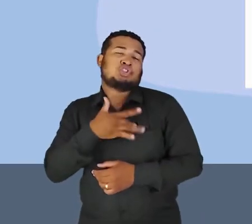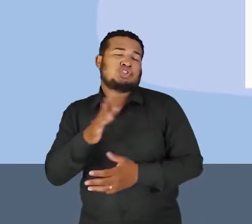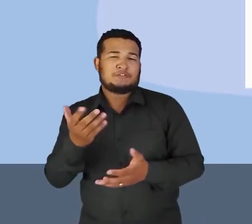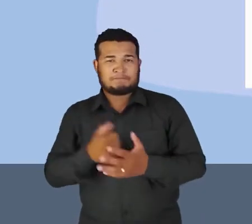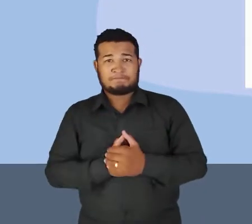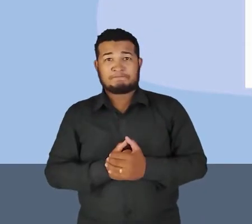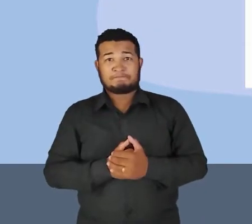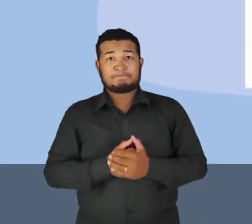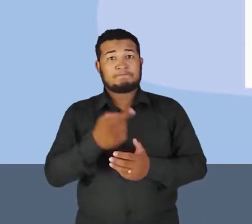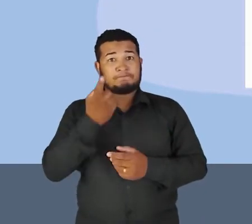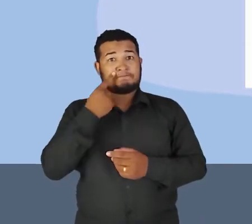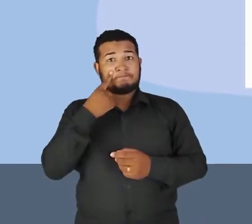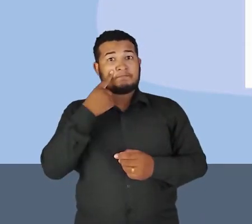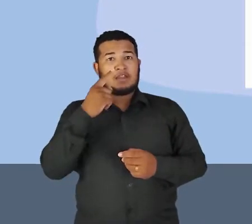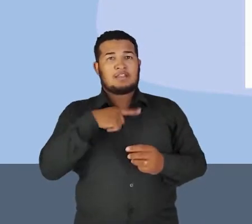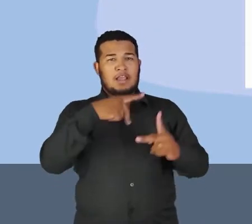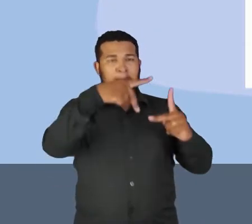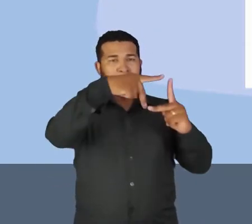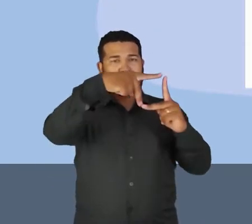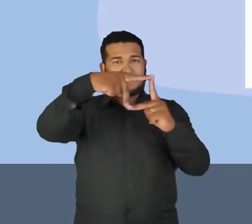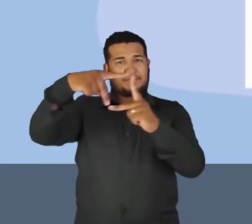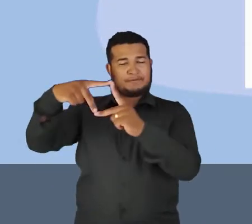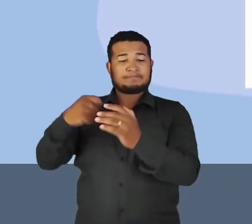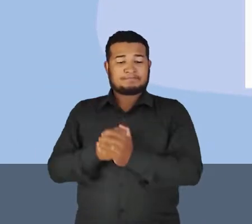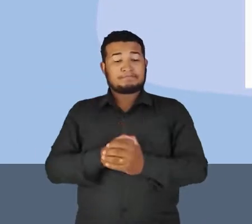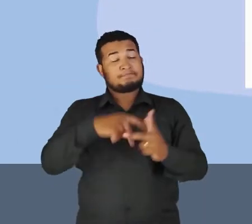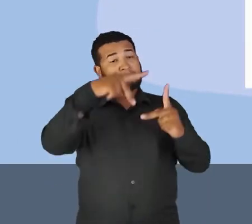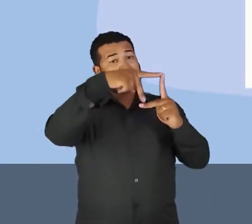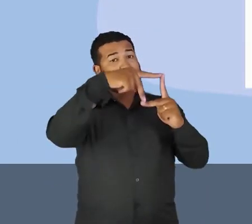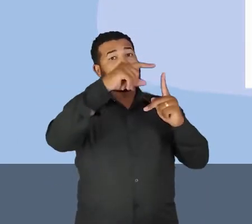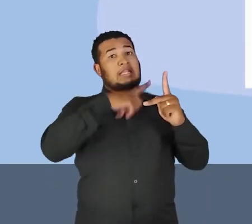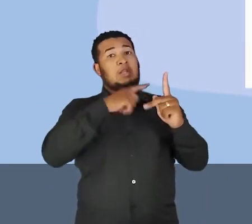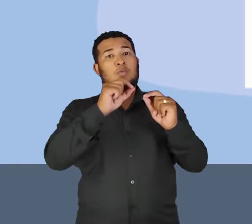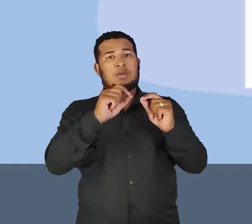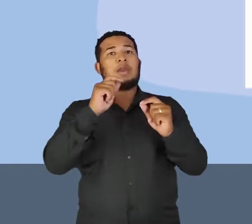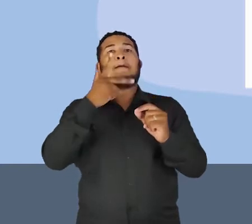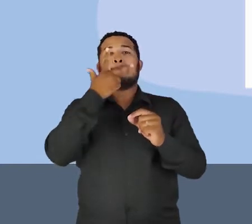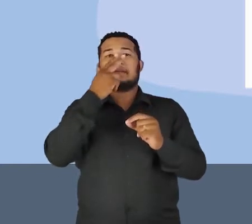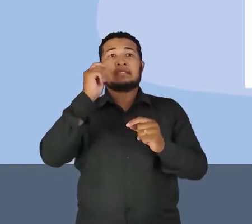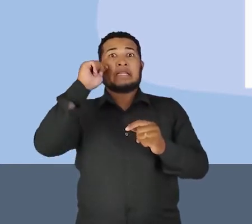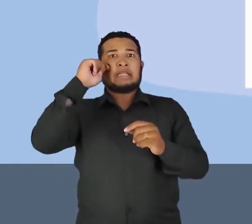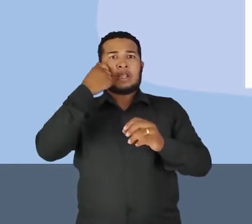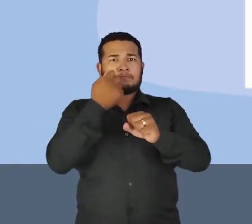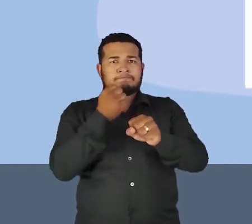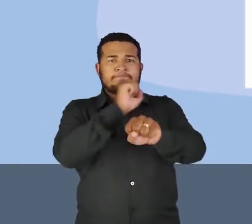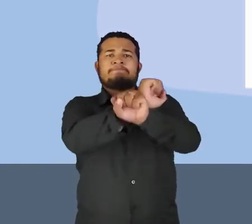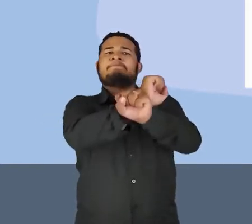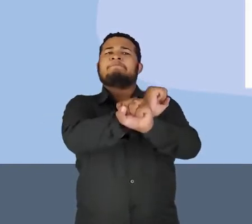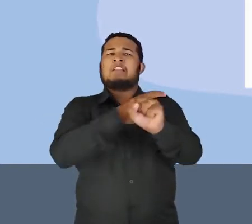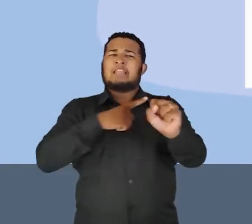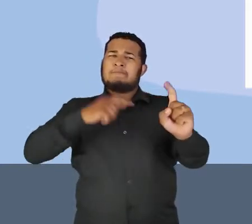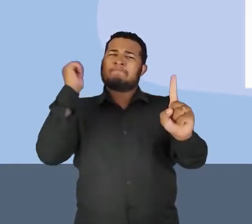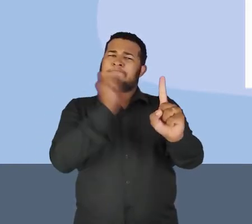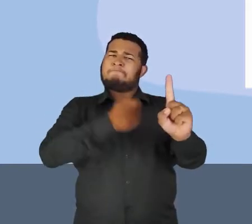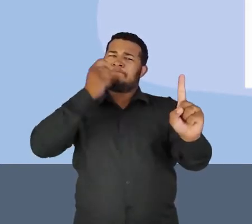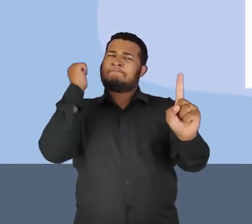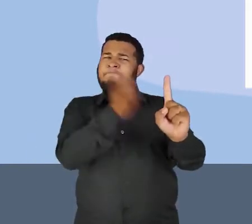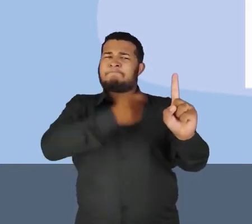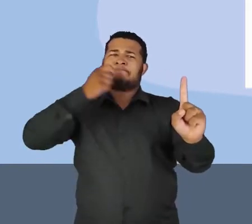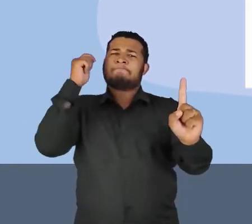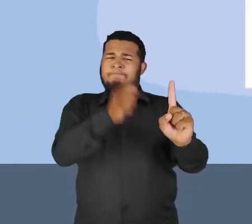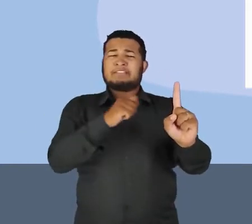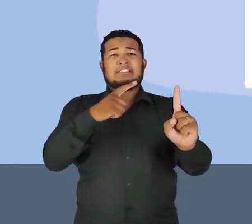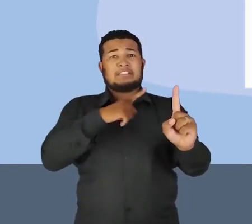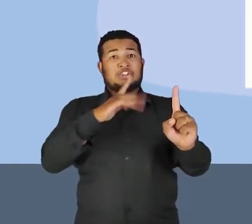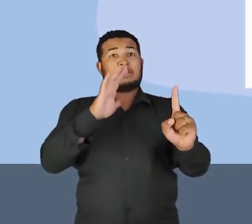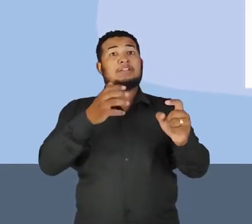primeiro quadrinho, a gente mostra um negro escravizado sendo torturado, né, por um feitor